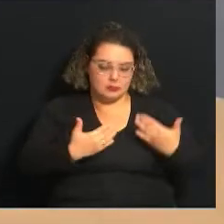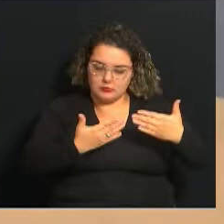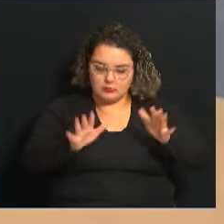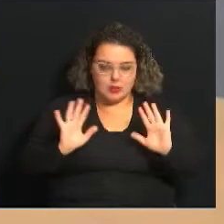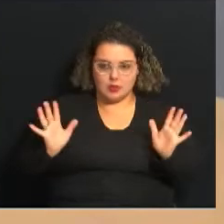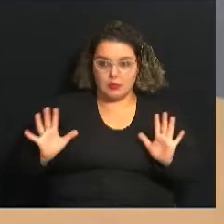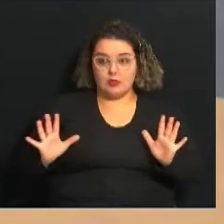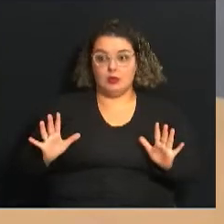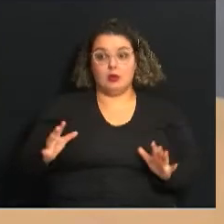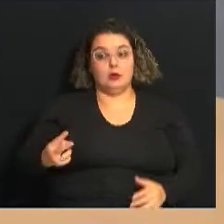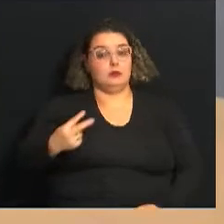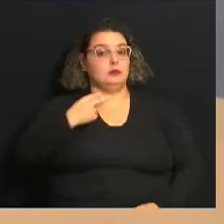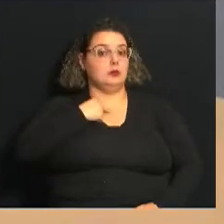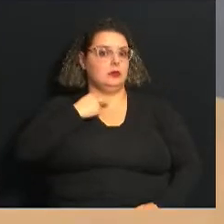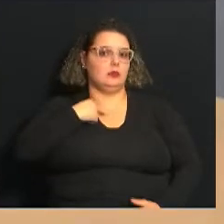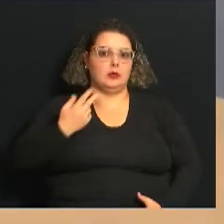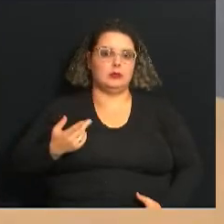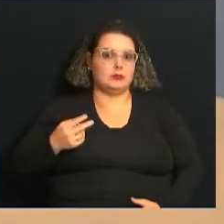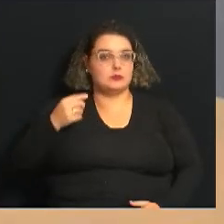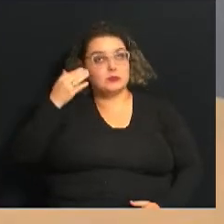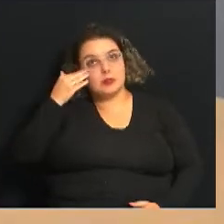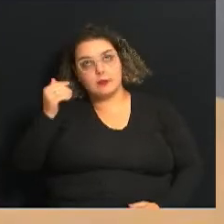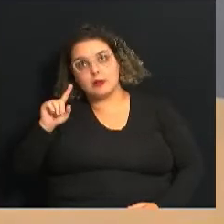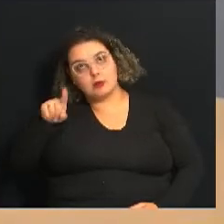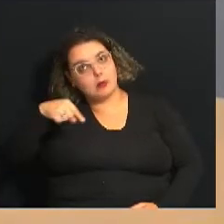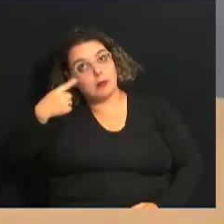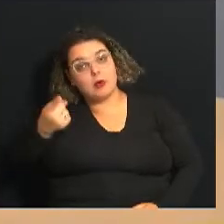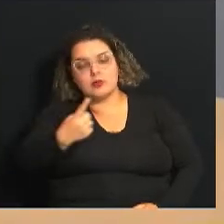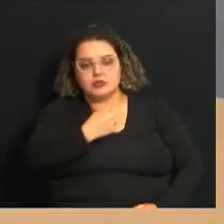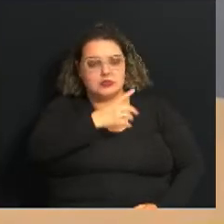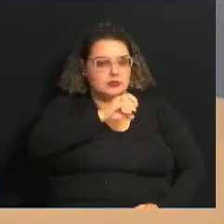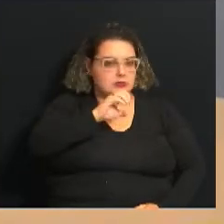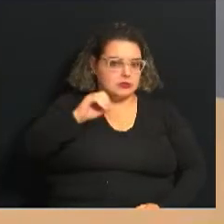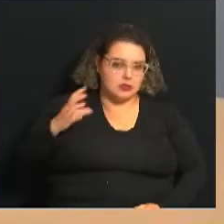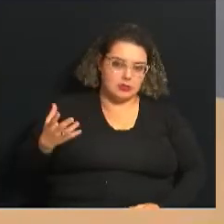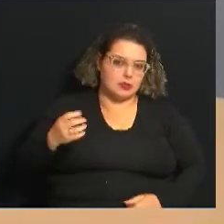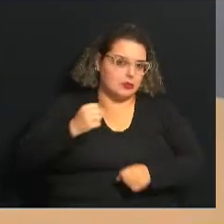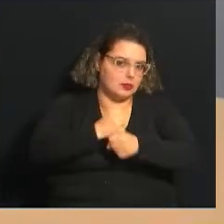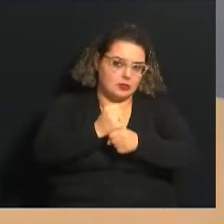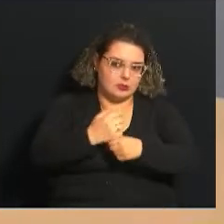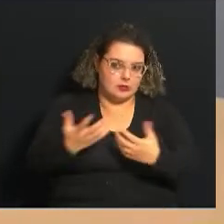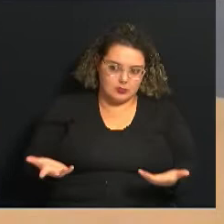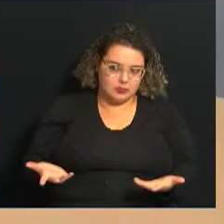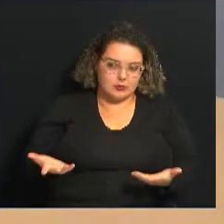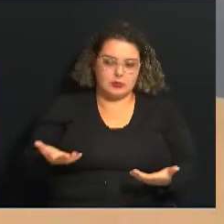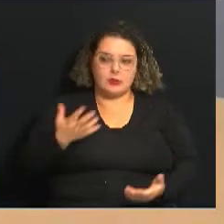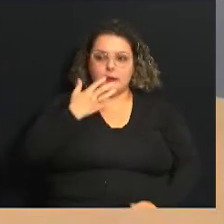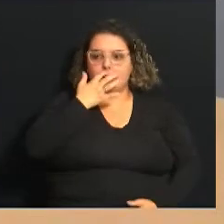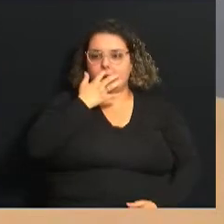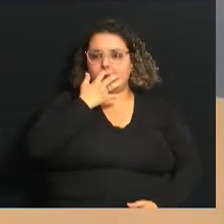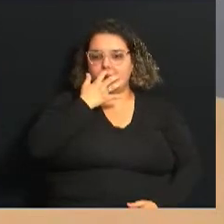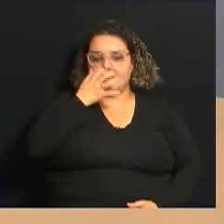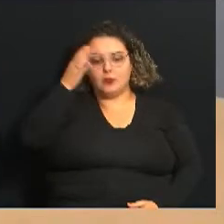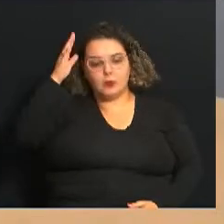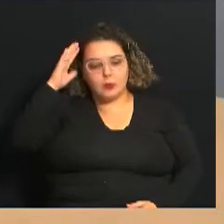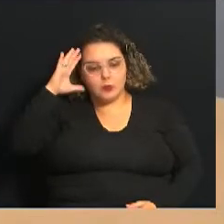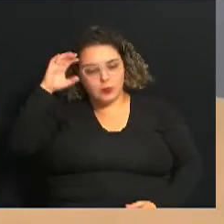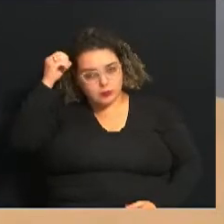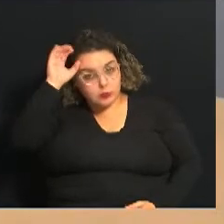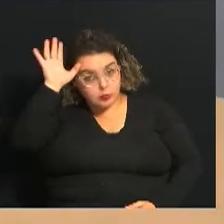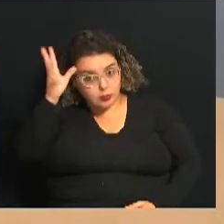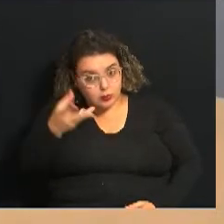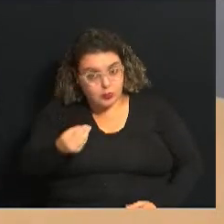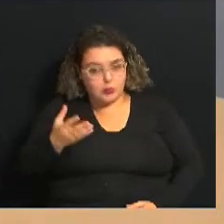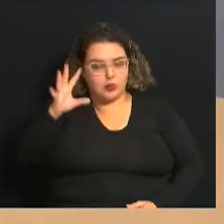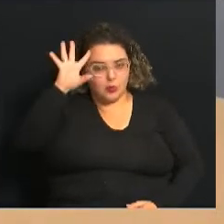prever além de séculos, né? E também não podemos hoje, com o conhecimento científico que nós temos, nós não